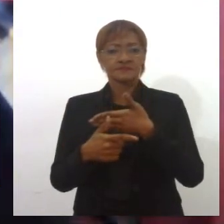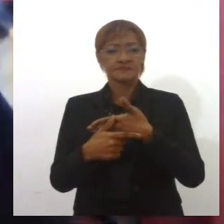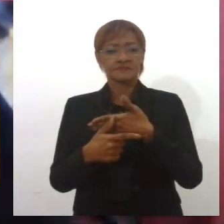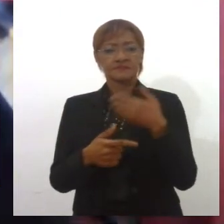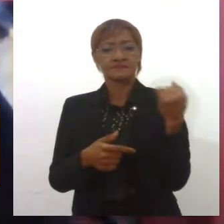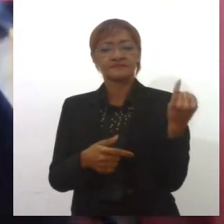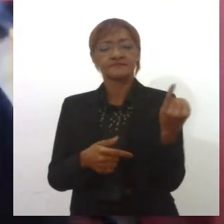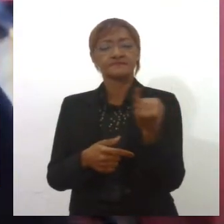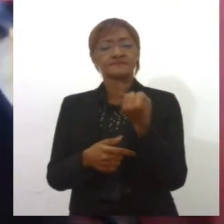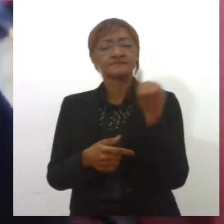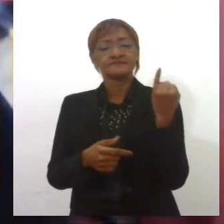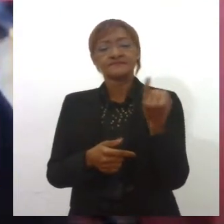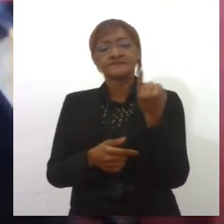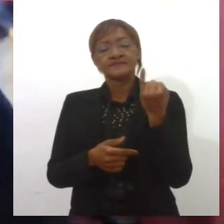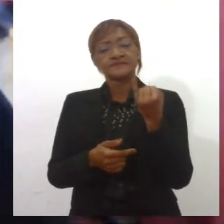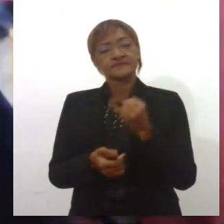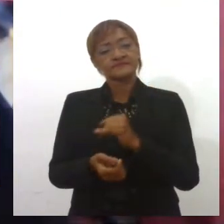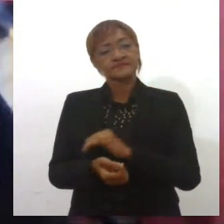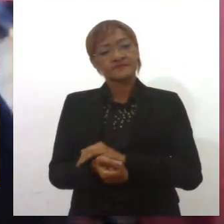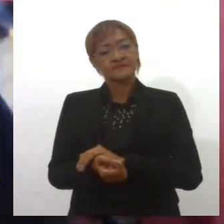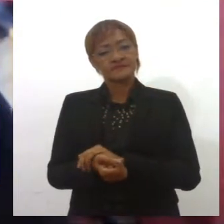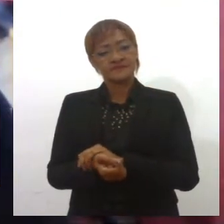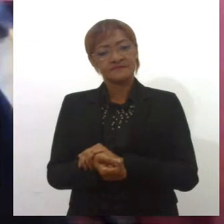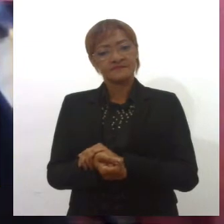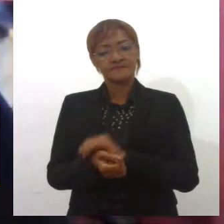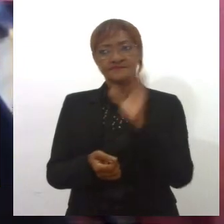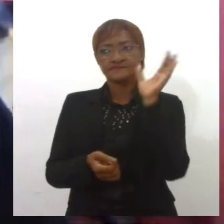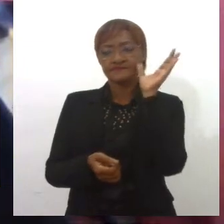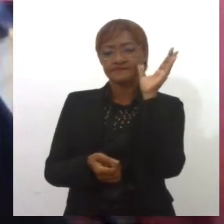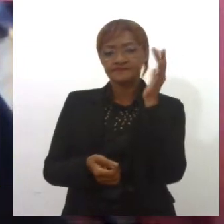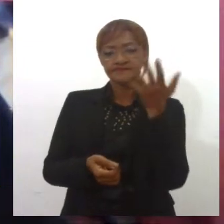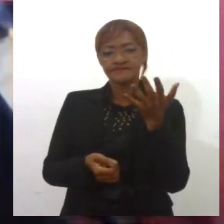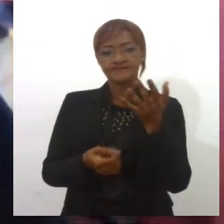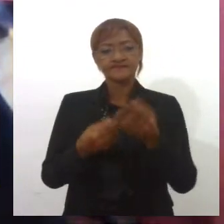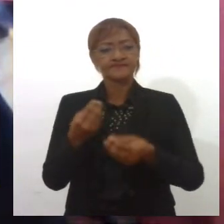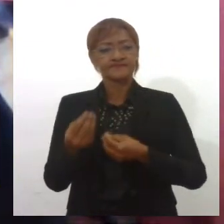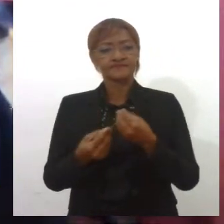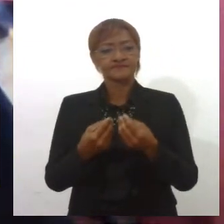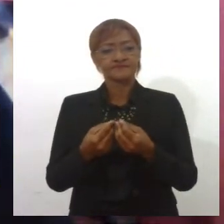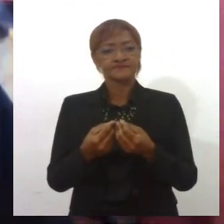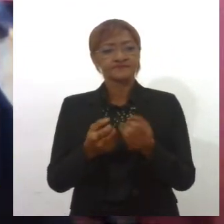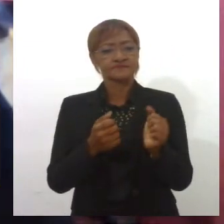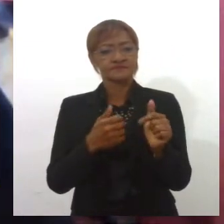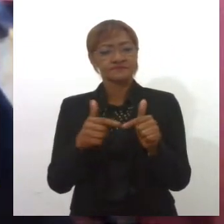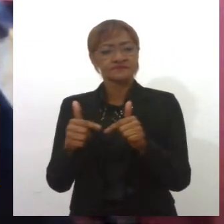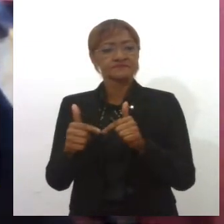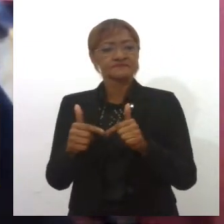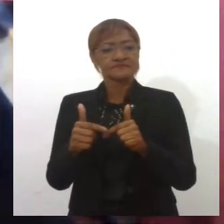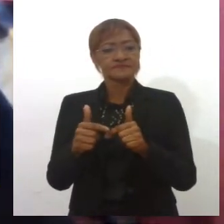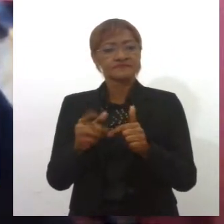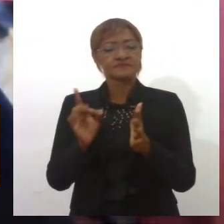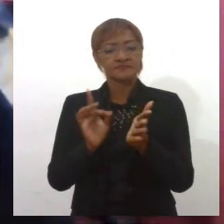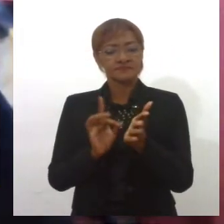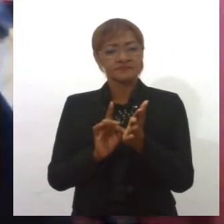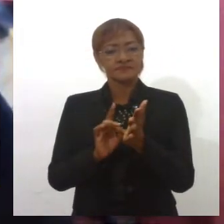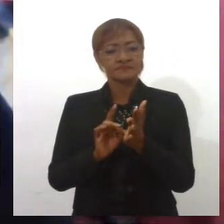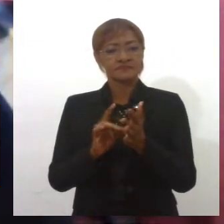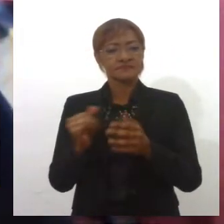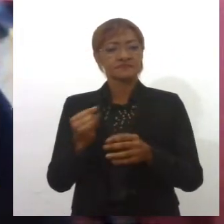fundamental em decidir isso, em definir essas questões, em atuar de forma muito significativa para a melhoria